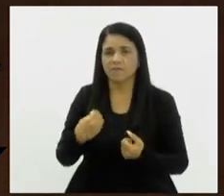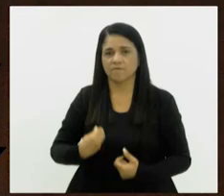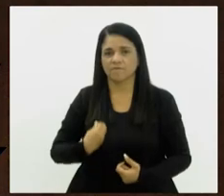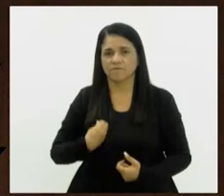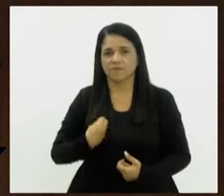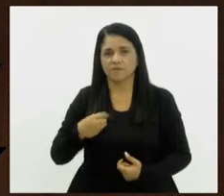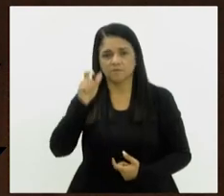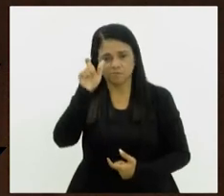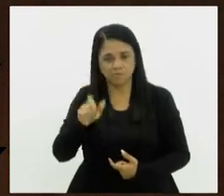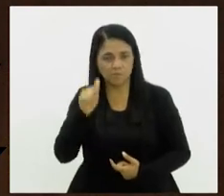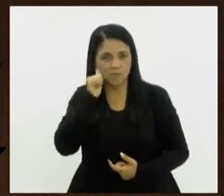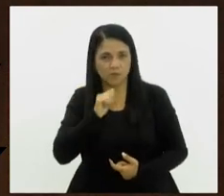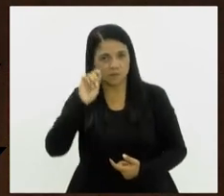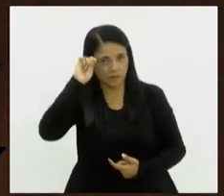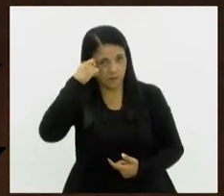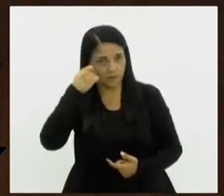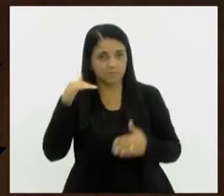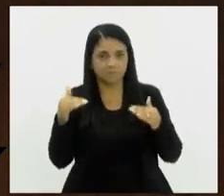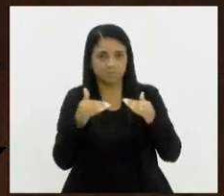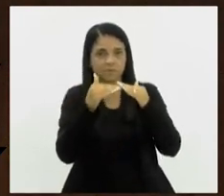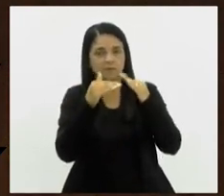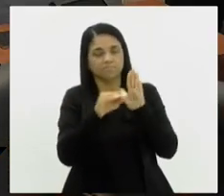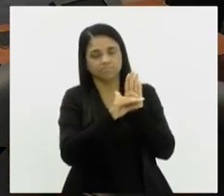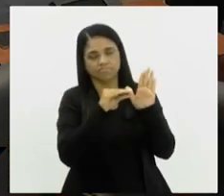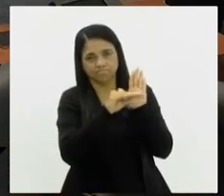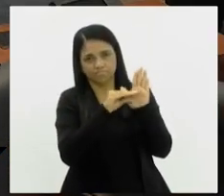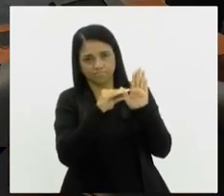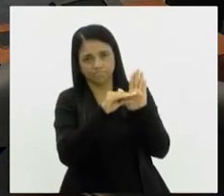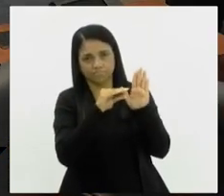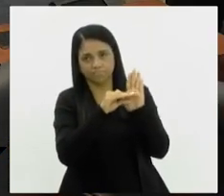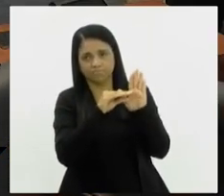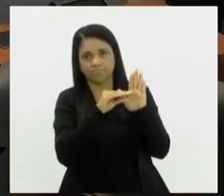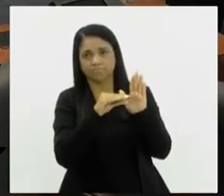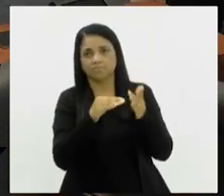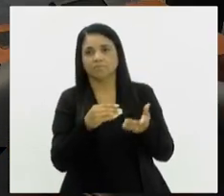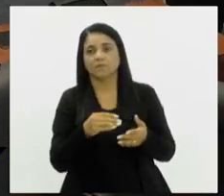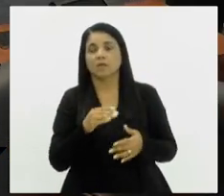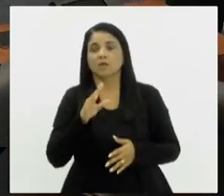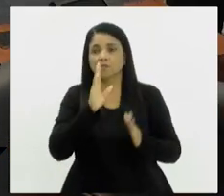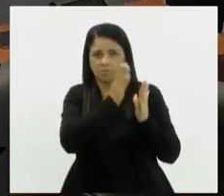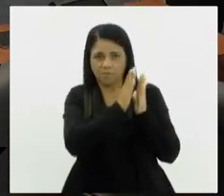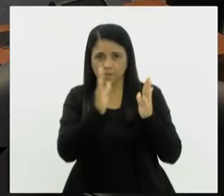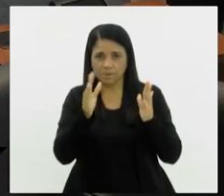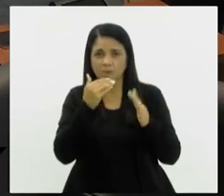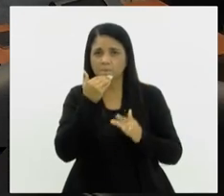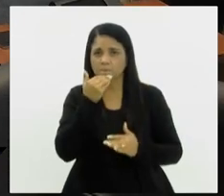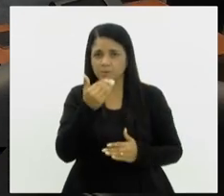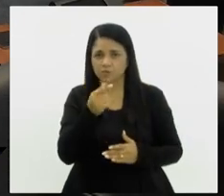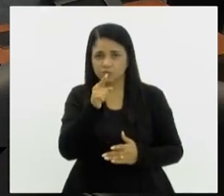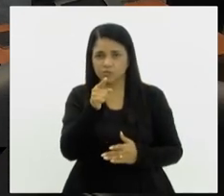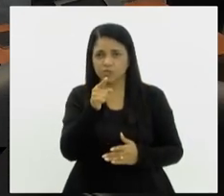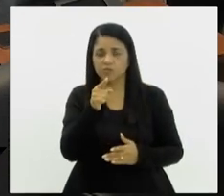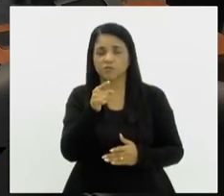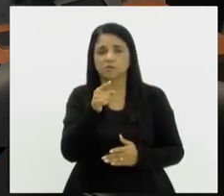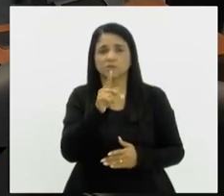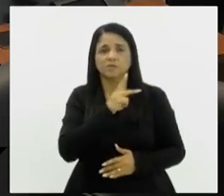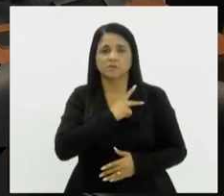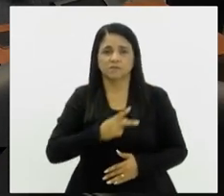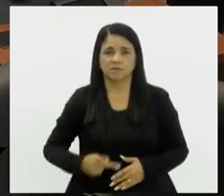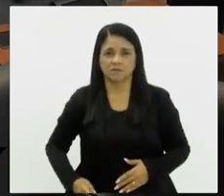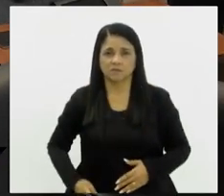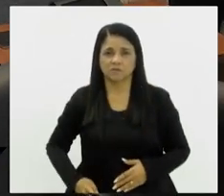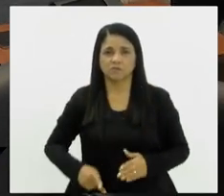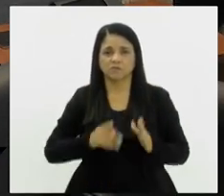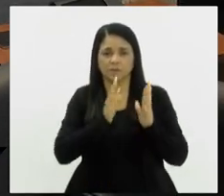mulheres negras. Então, o nosso parecer é favorável. Senhora Presidente, questão de ordem. Pedir para Vossa Excelência, se possível,